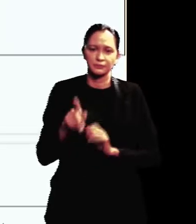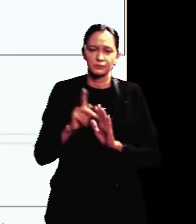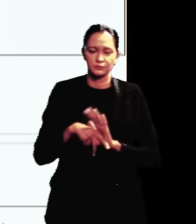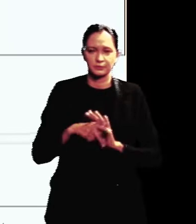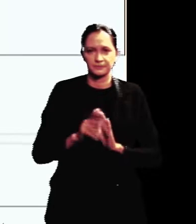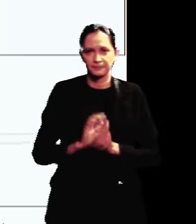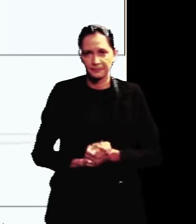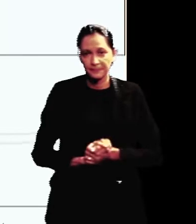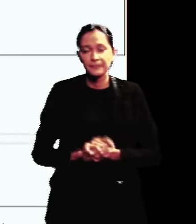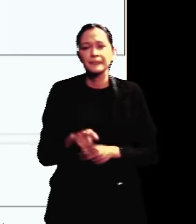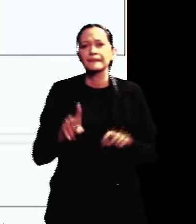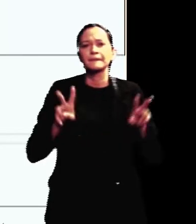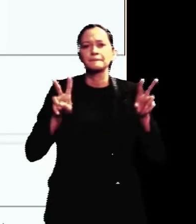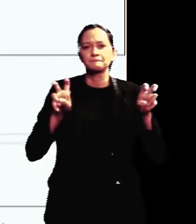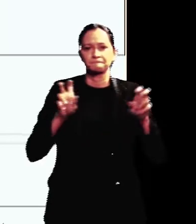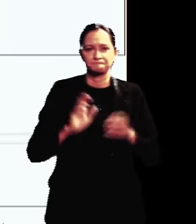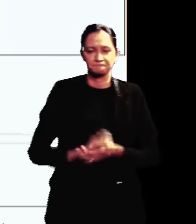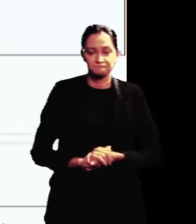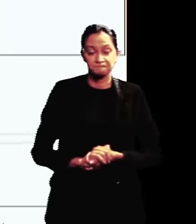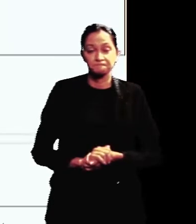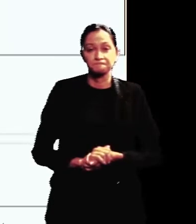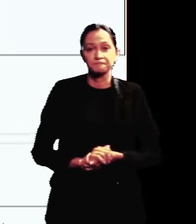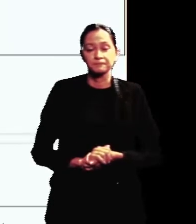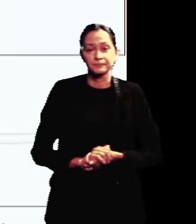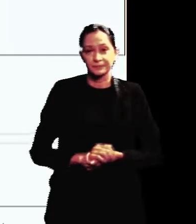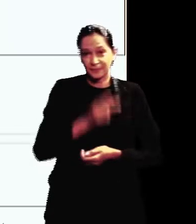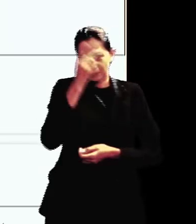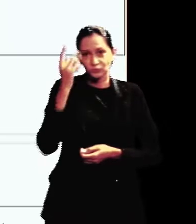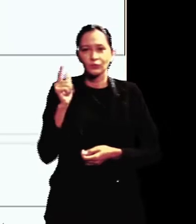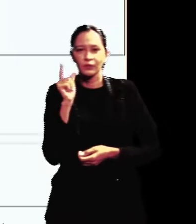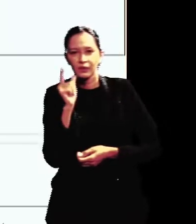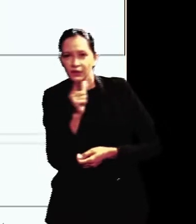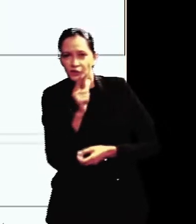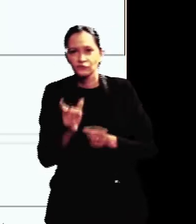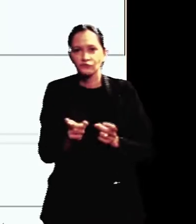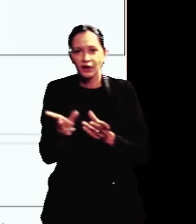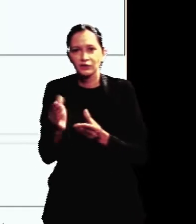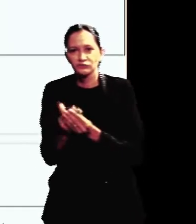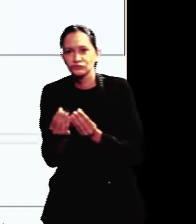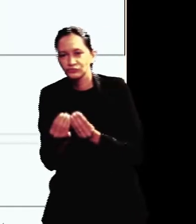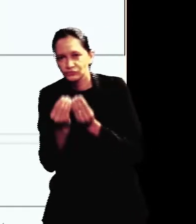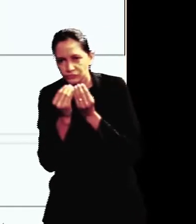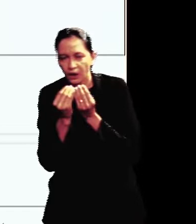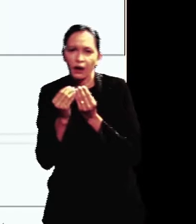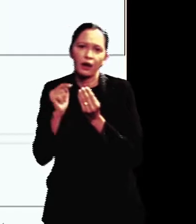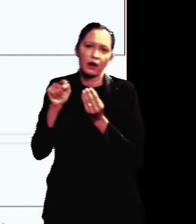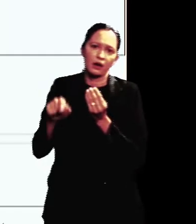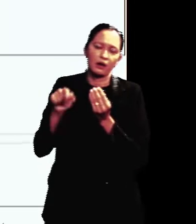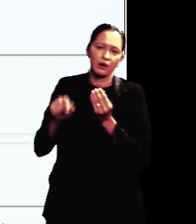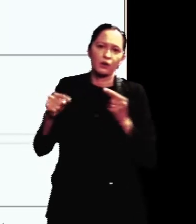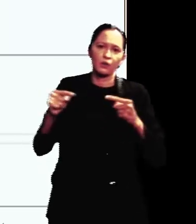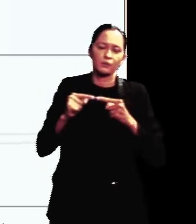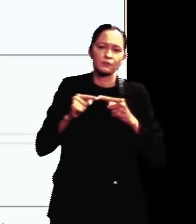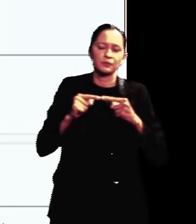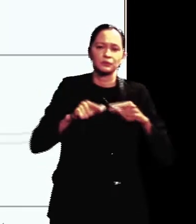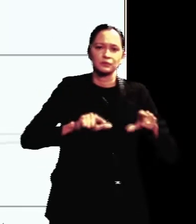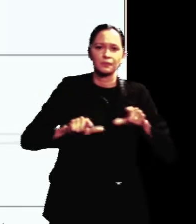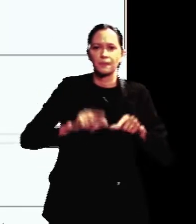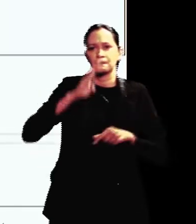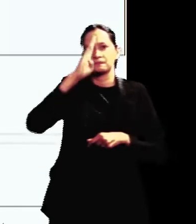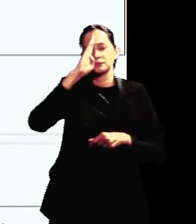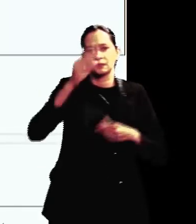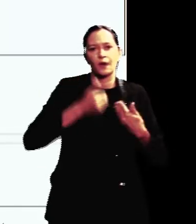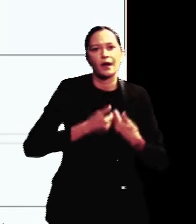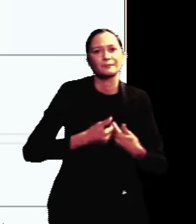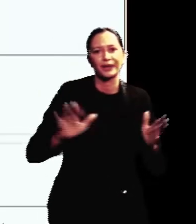Veloso. Define como essencial a atividade desempenhada por lanchonetes, pit dogs e afins e autoriza a respectiva abertura